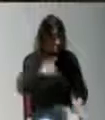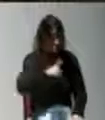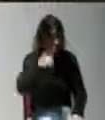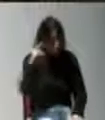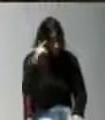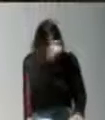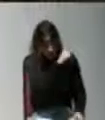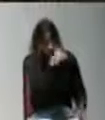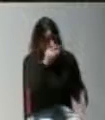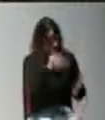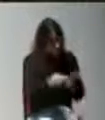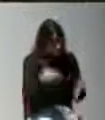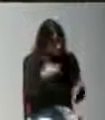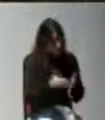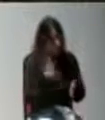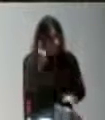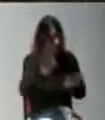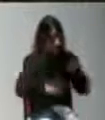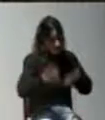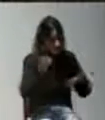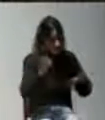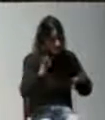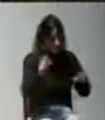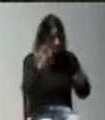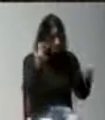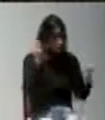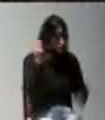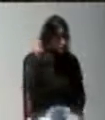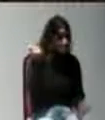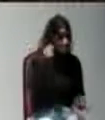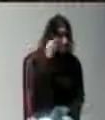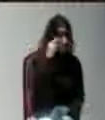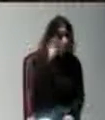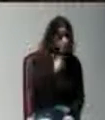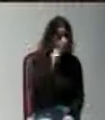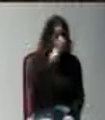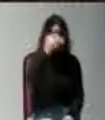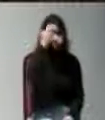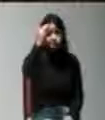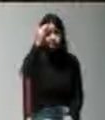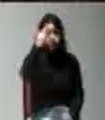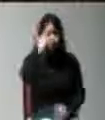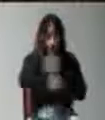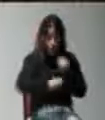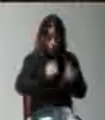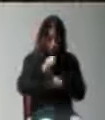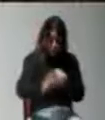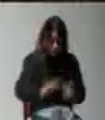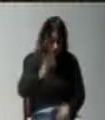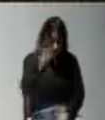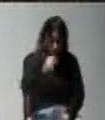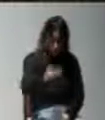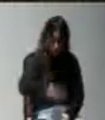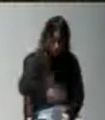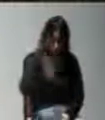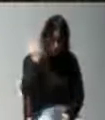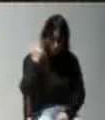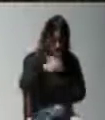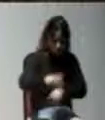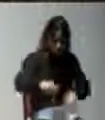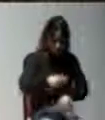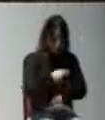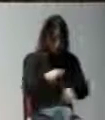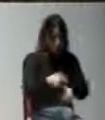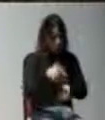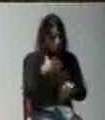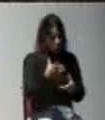Às vezes, diante do invisível, do inimaginável, como os acontecimentos recentes nesse país, que ele segue um